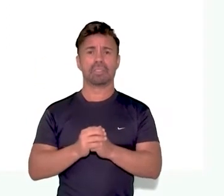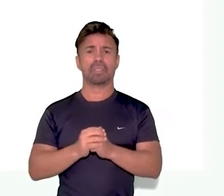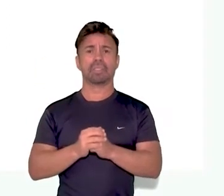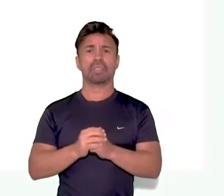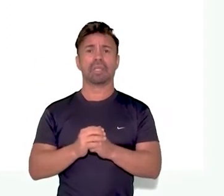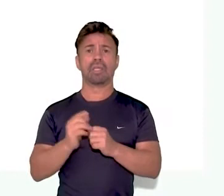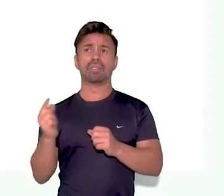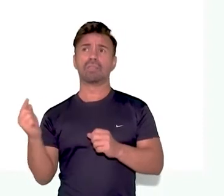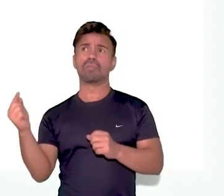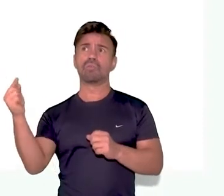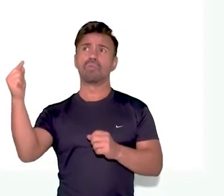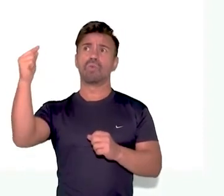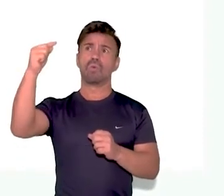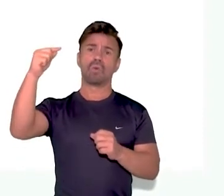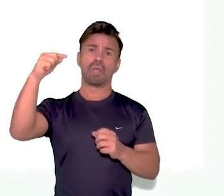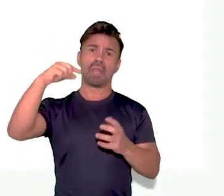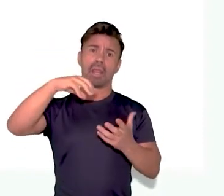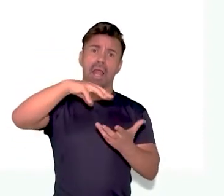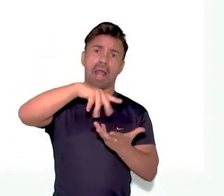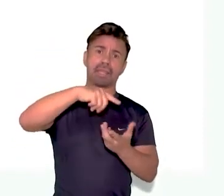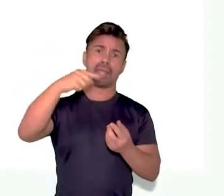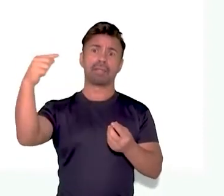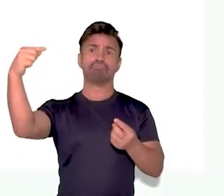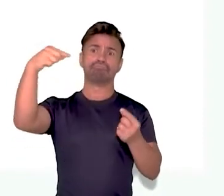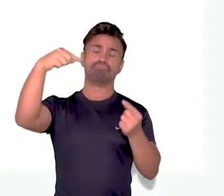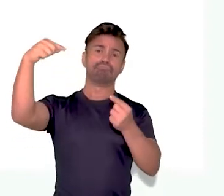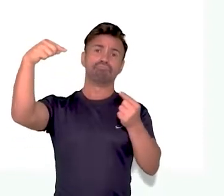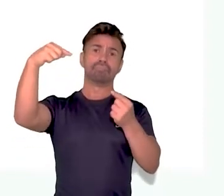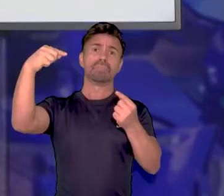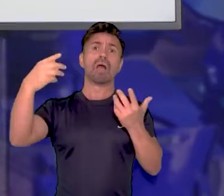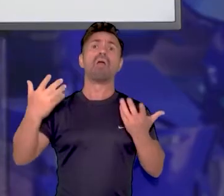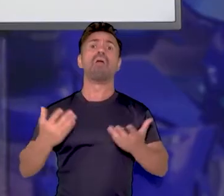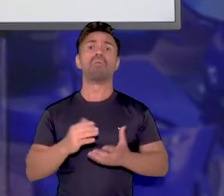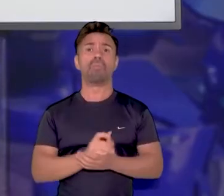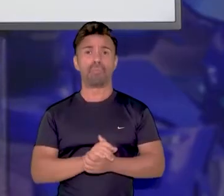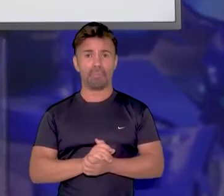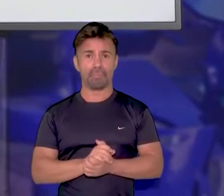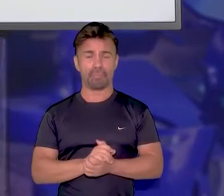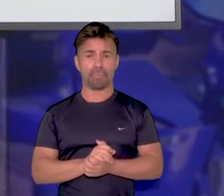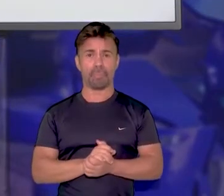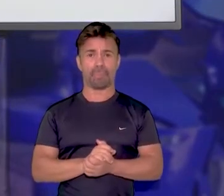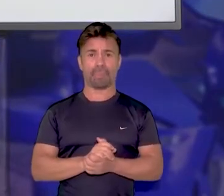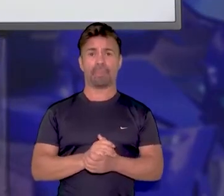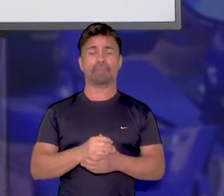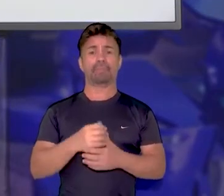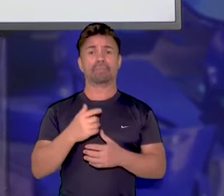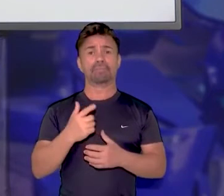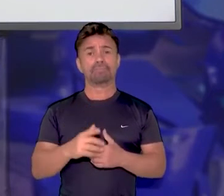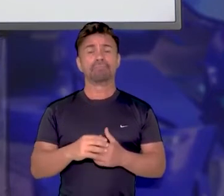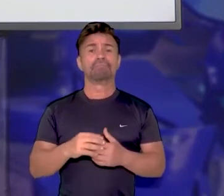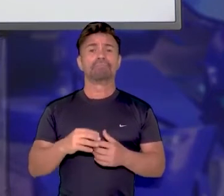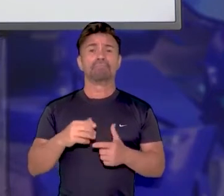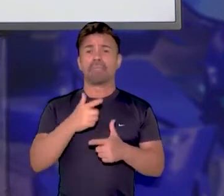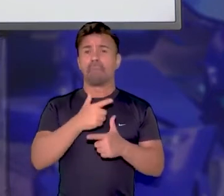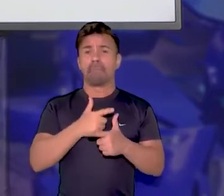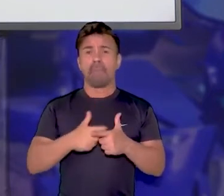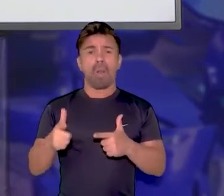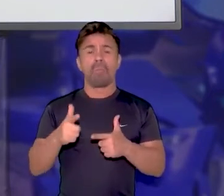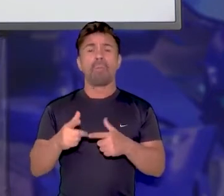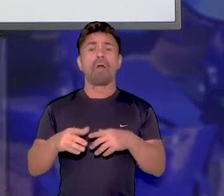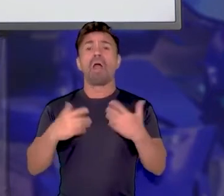entre o asteroide EA Terra corresponde a mais uma vez já que estamos tratando de resolução de problemas